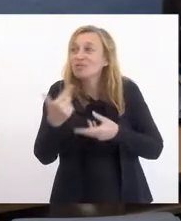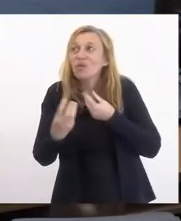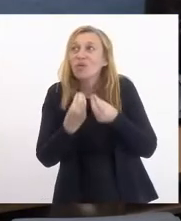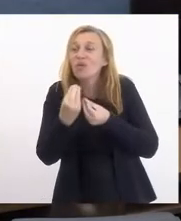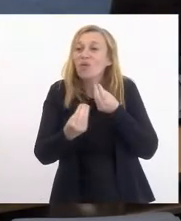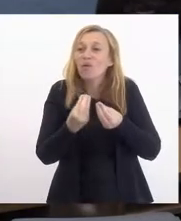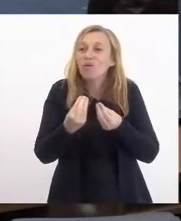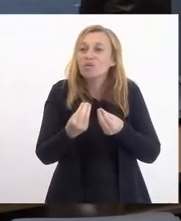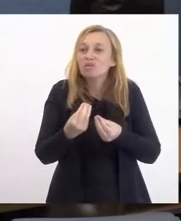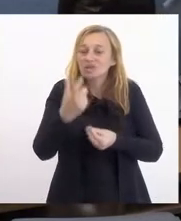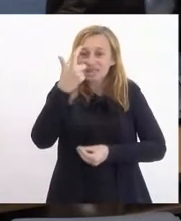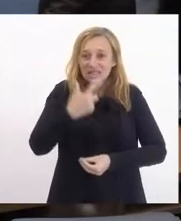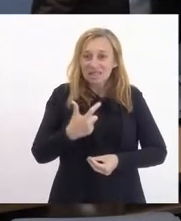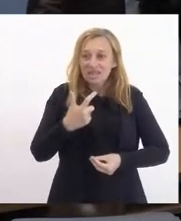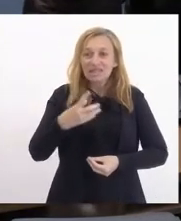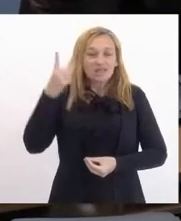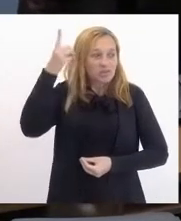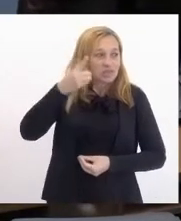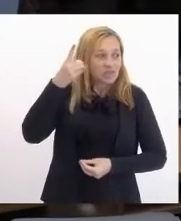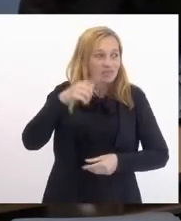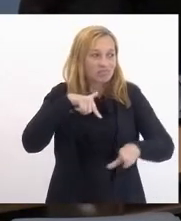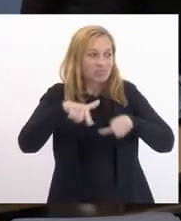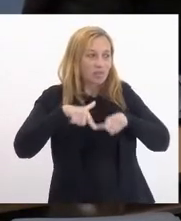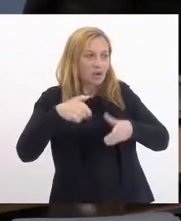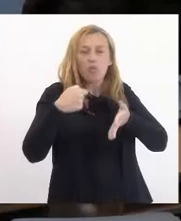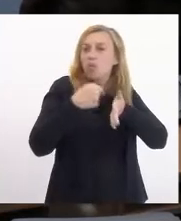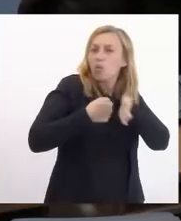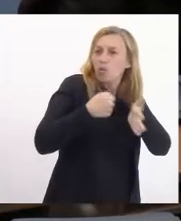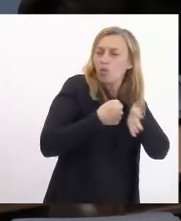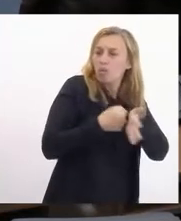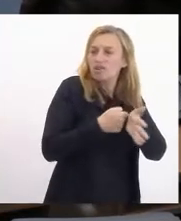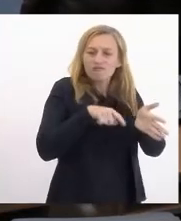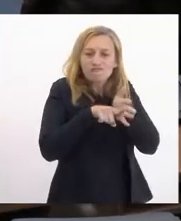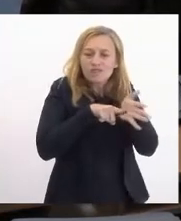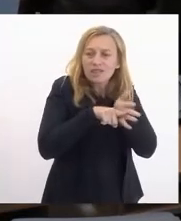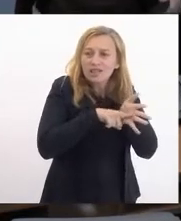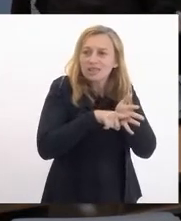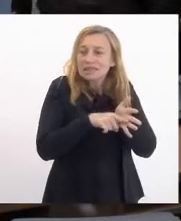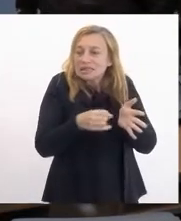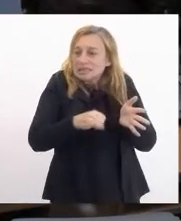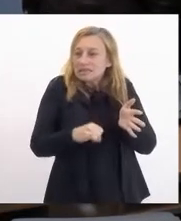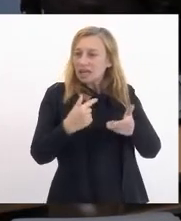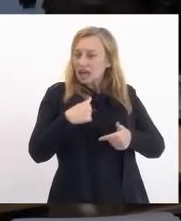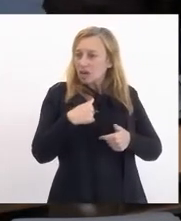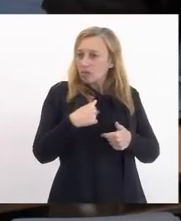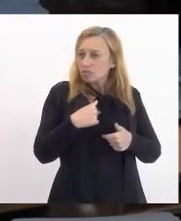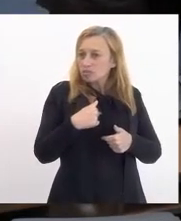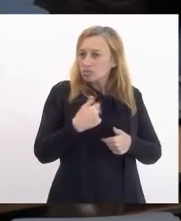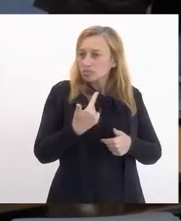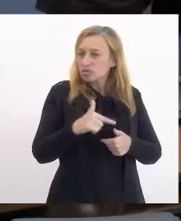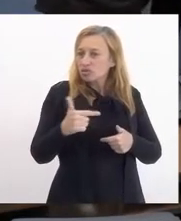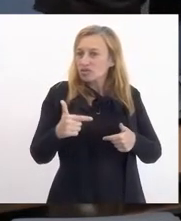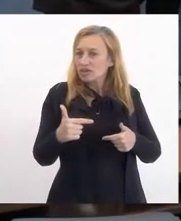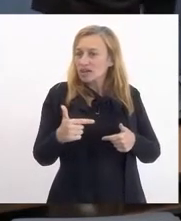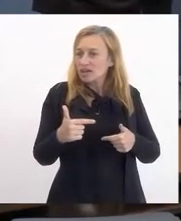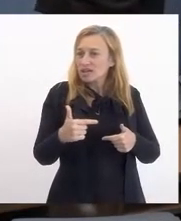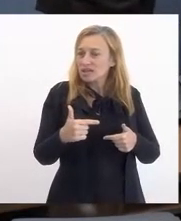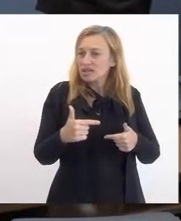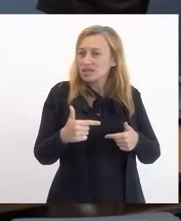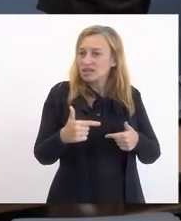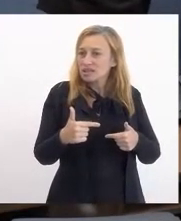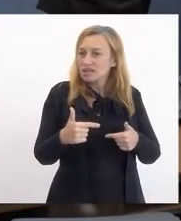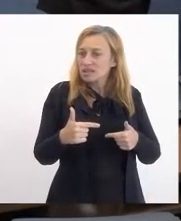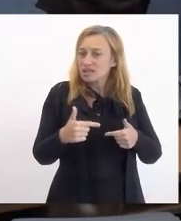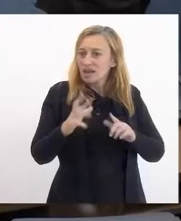como parlamentar, trabalhando, cobrando, fiscalizando, se eu não tivesse uma retaguarda na minha vida,